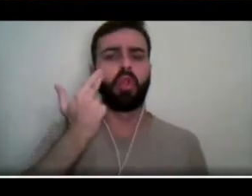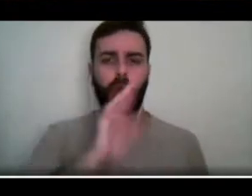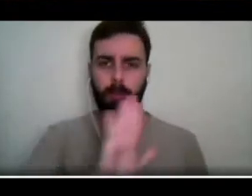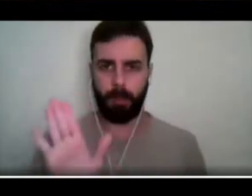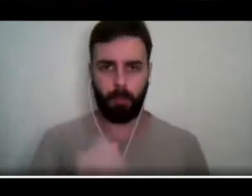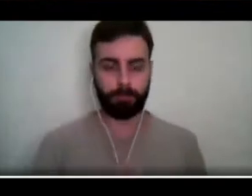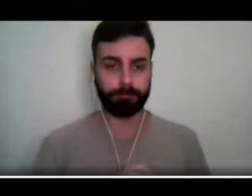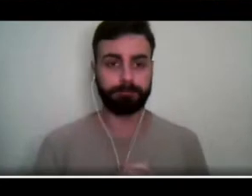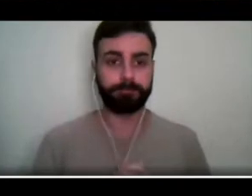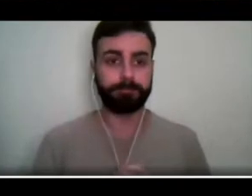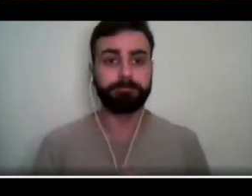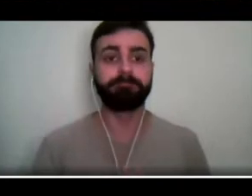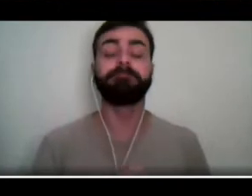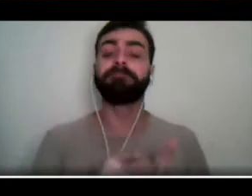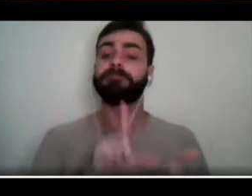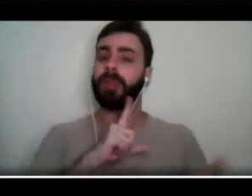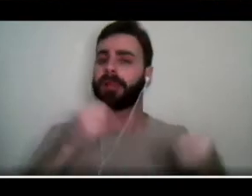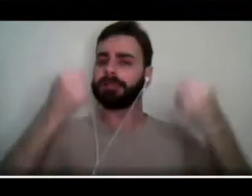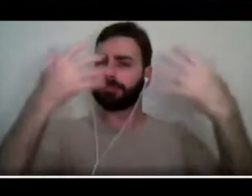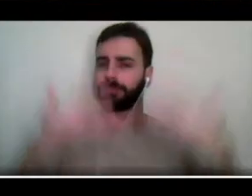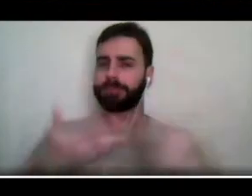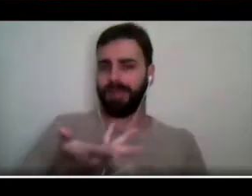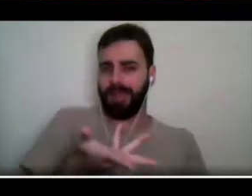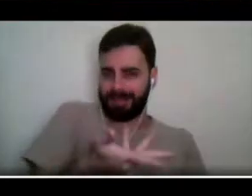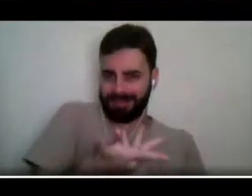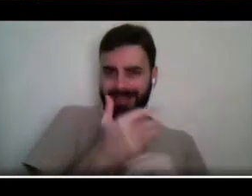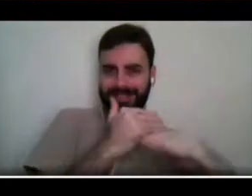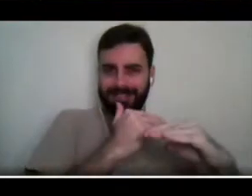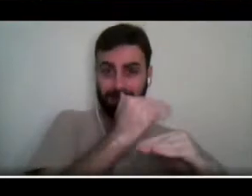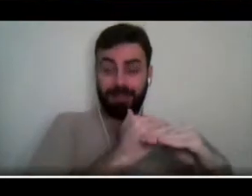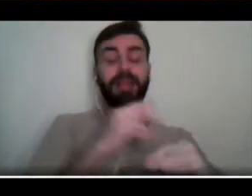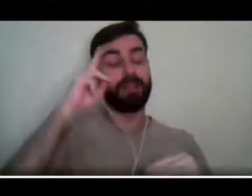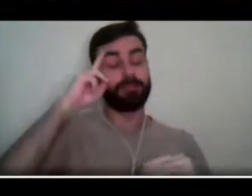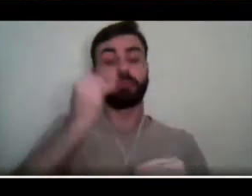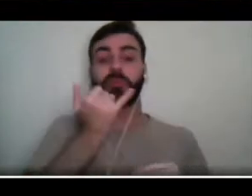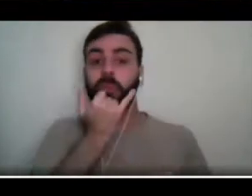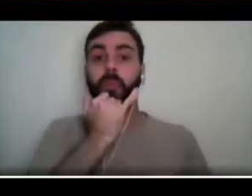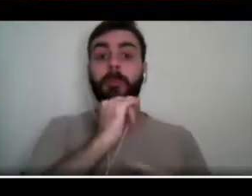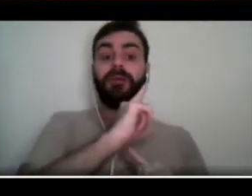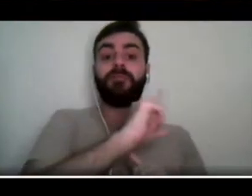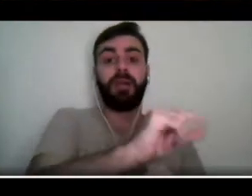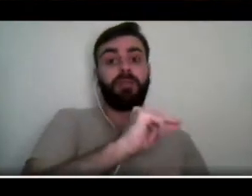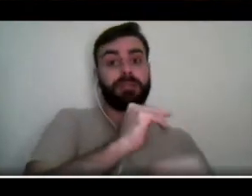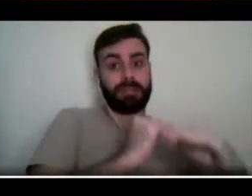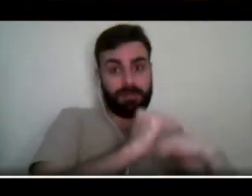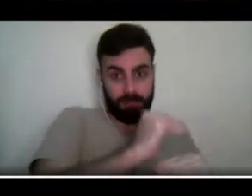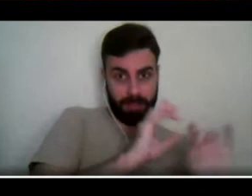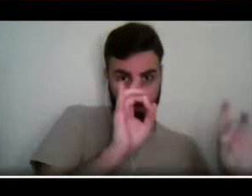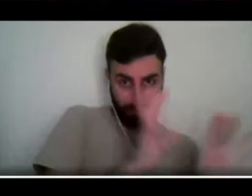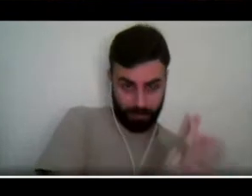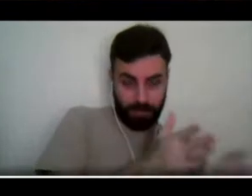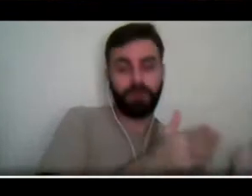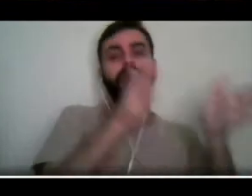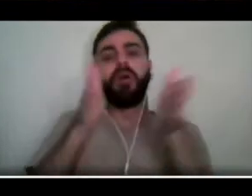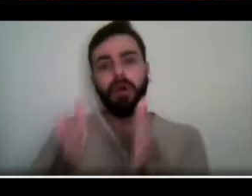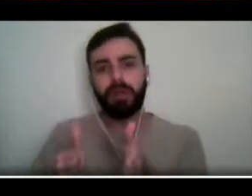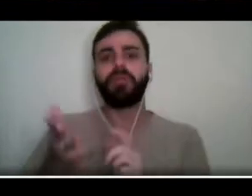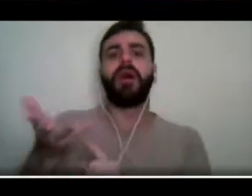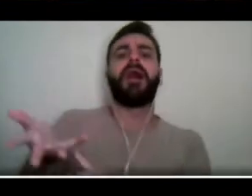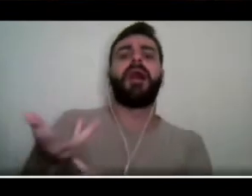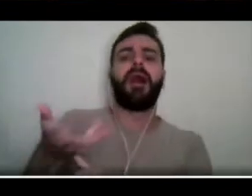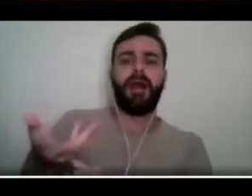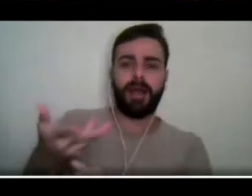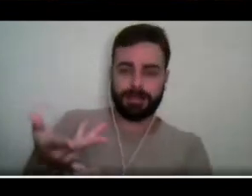Da mesma forma que a gente definiu a aceleração média, a velocidade média, a gente pode definir agora